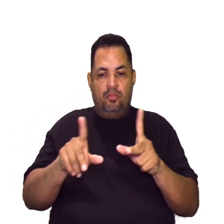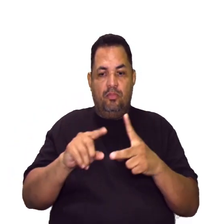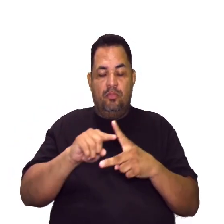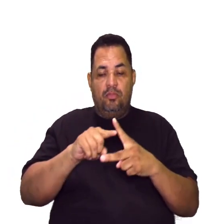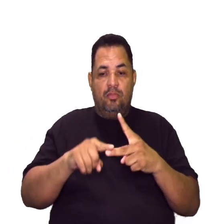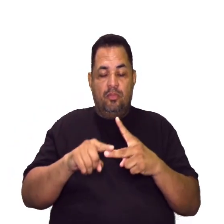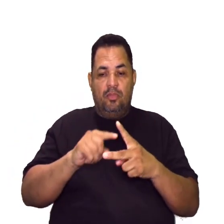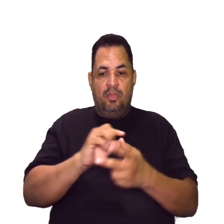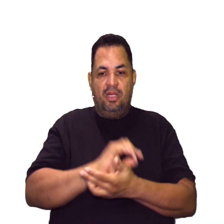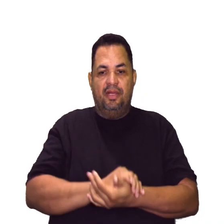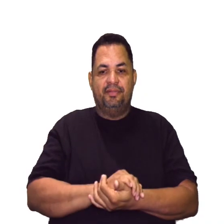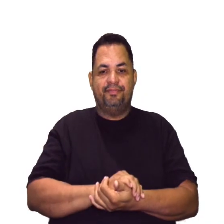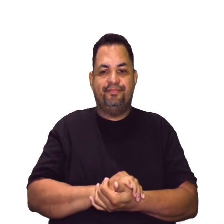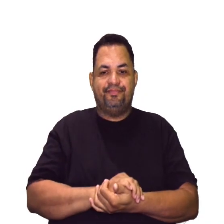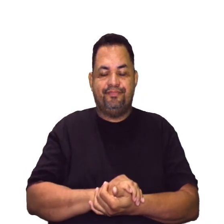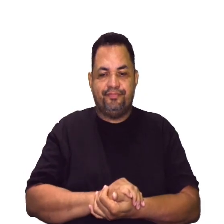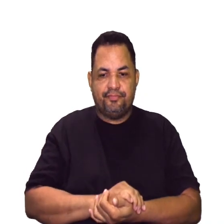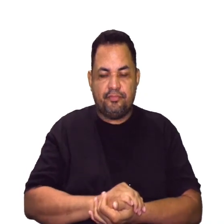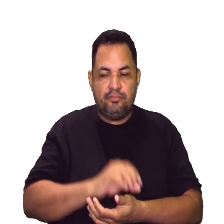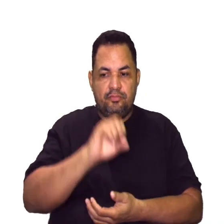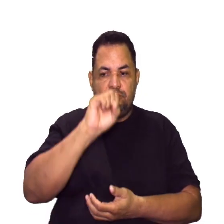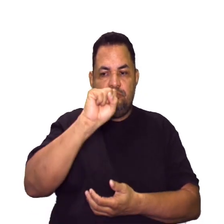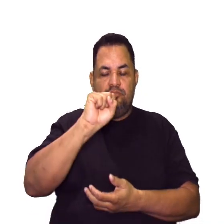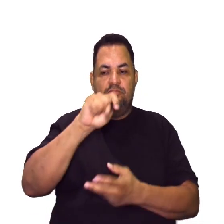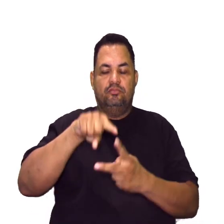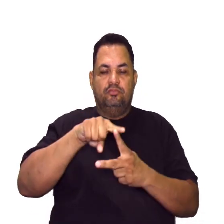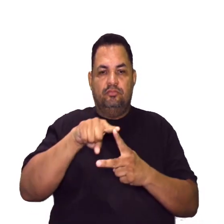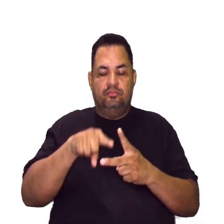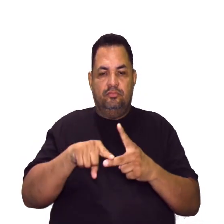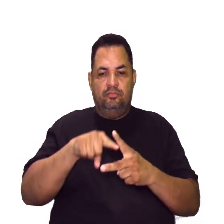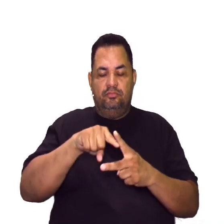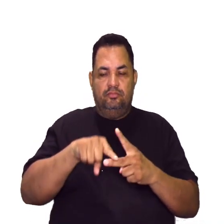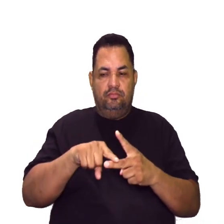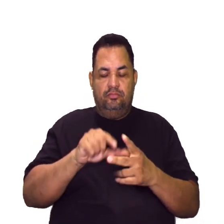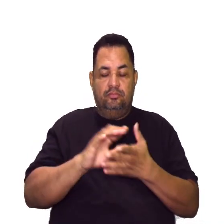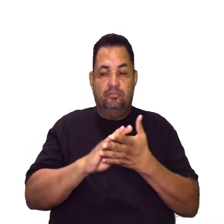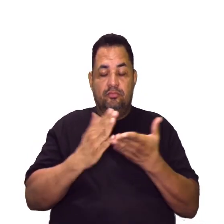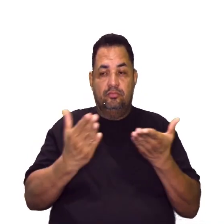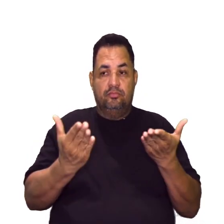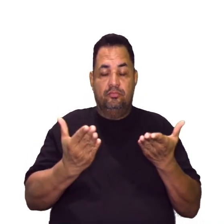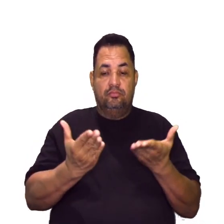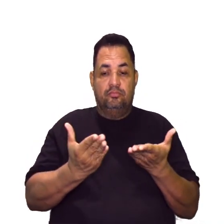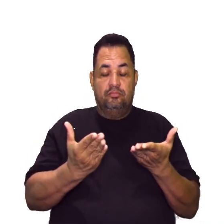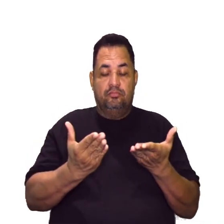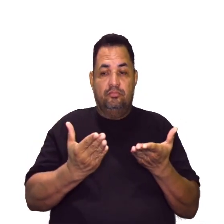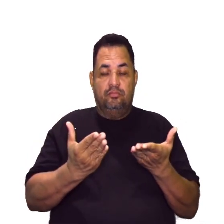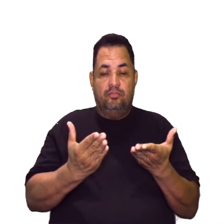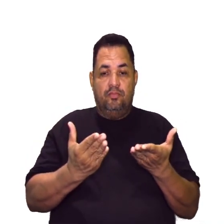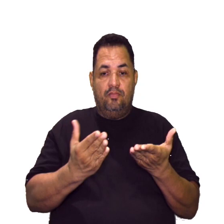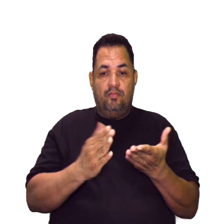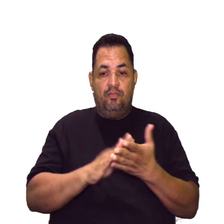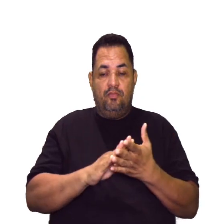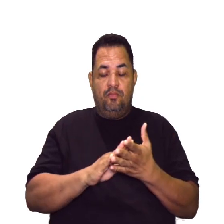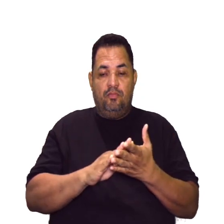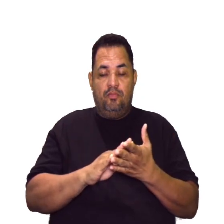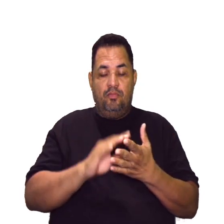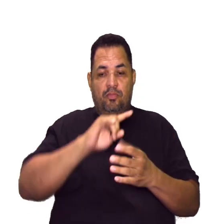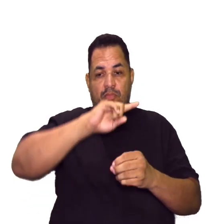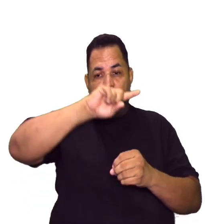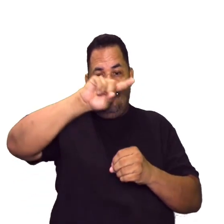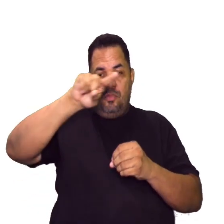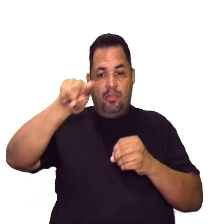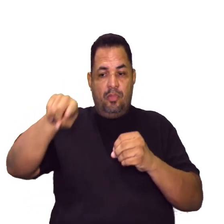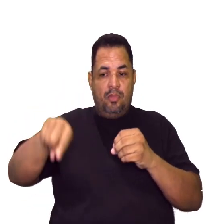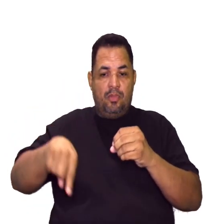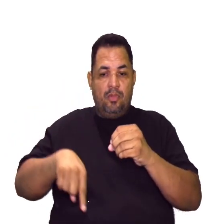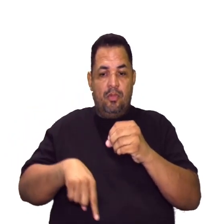ângulos diferentes, 8 ângulos octaédricos, né? E assim, à medida que ele vai